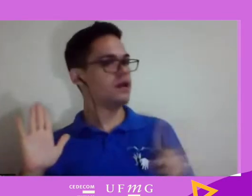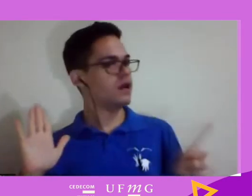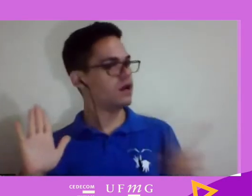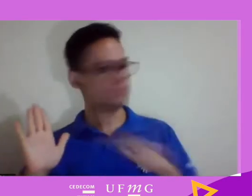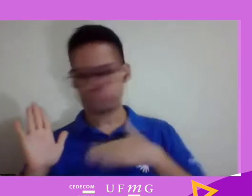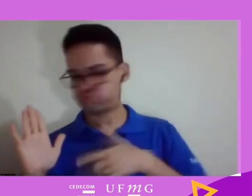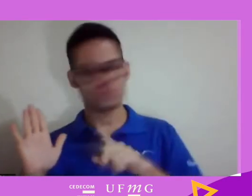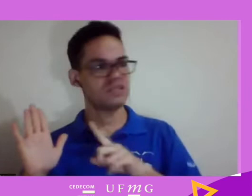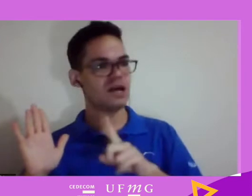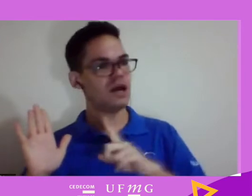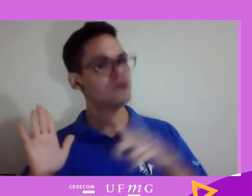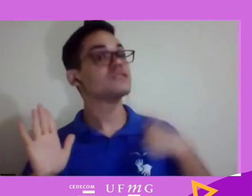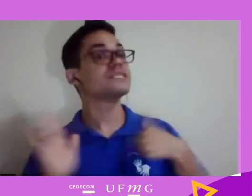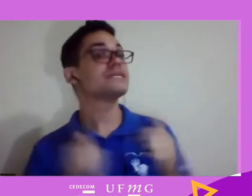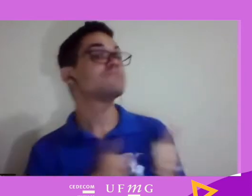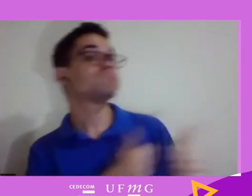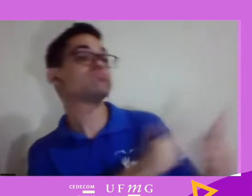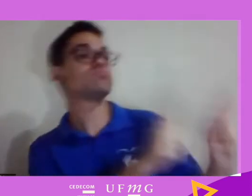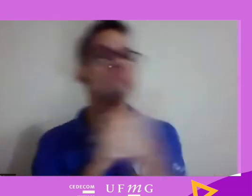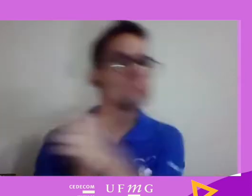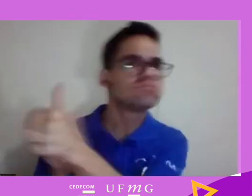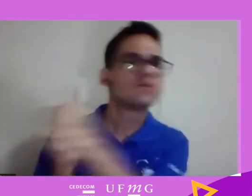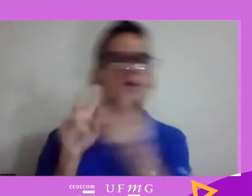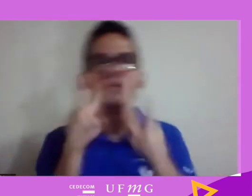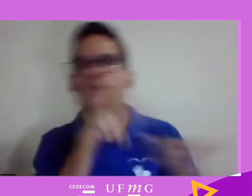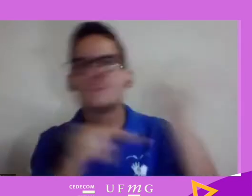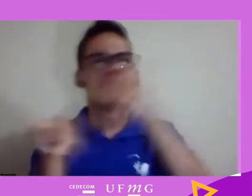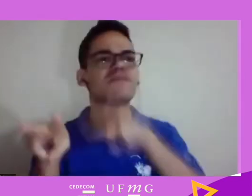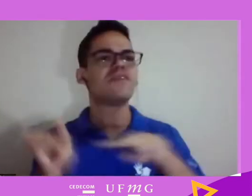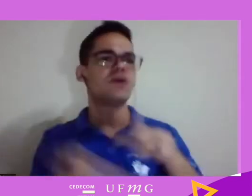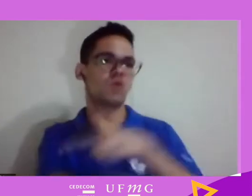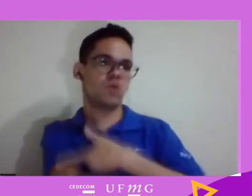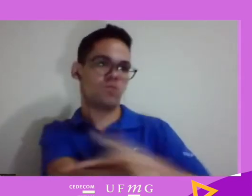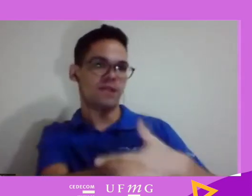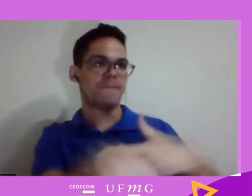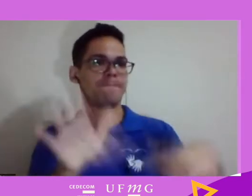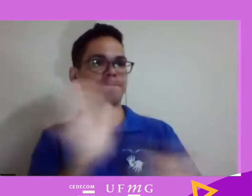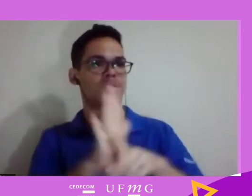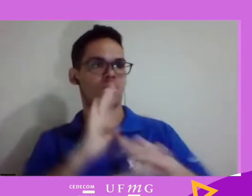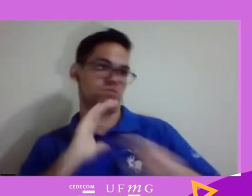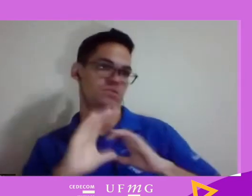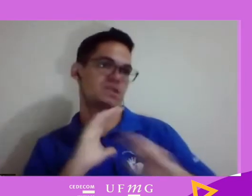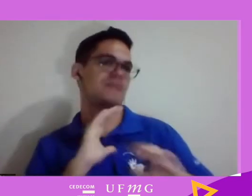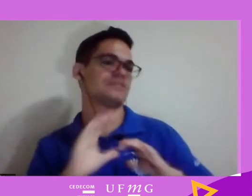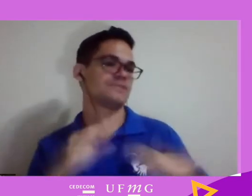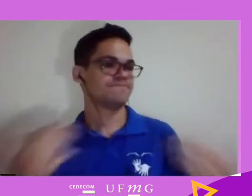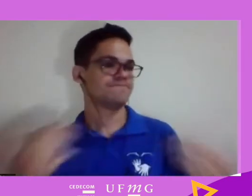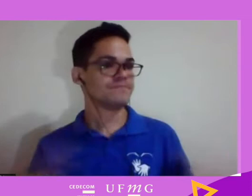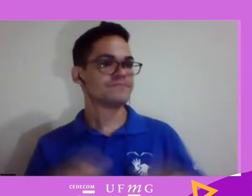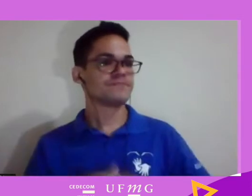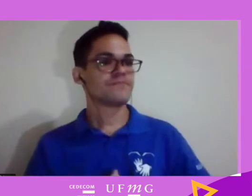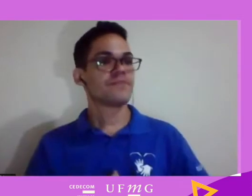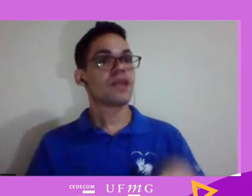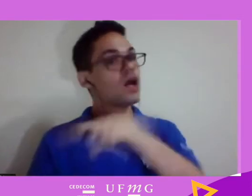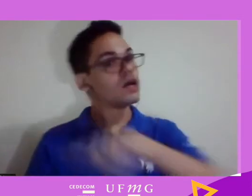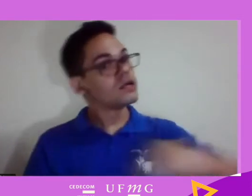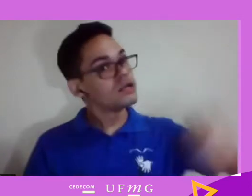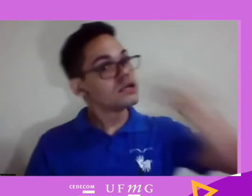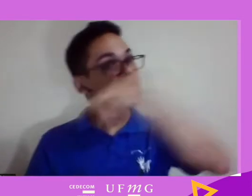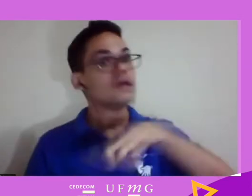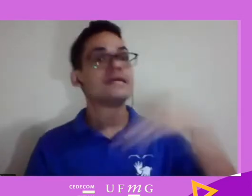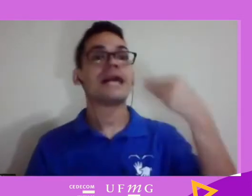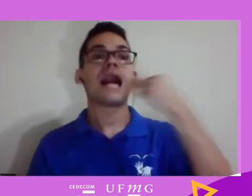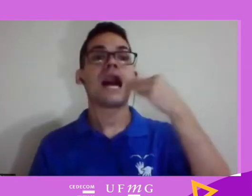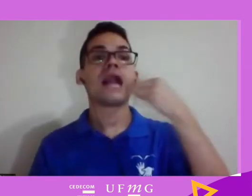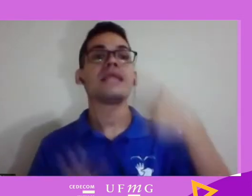não é uma receita de bolo. Né? Você tem que seguir essa atividade comunicacional para entender. Mas a gente já sabe que uma das primeiras ações, por exemplo, em disparo